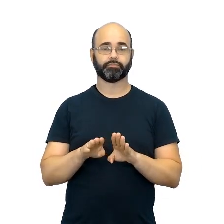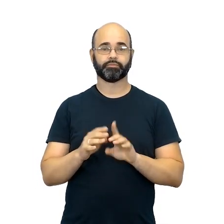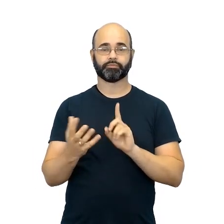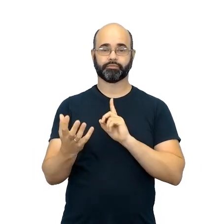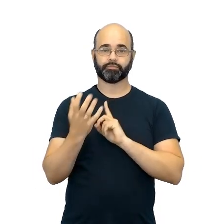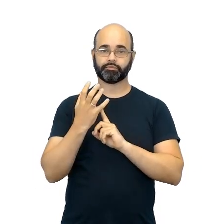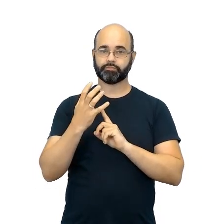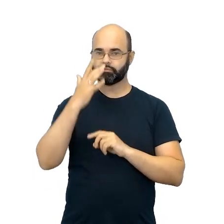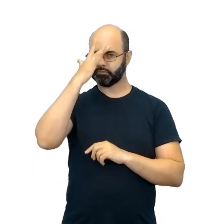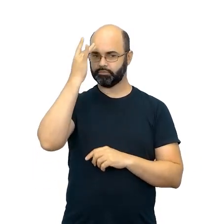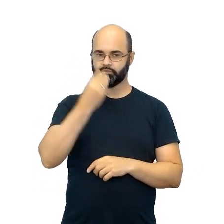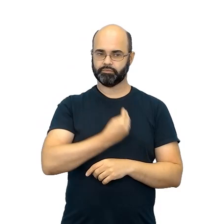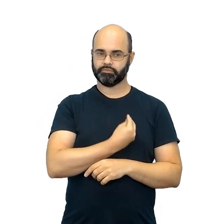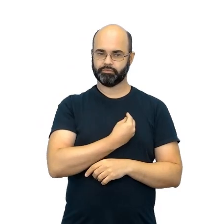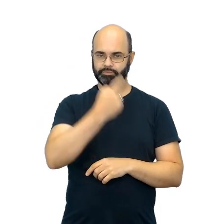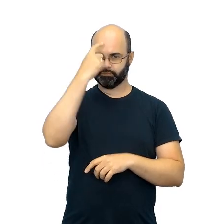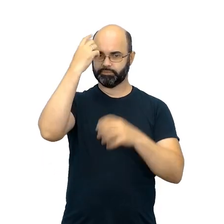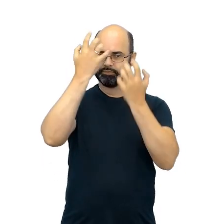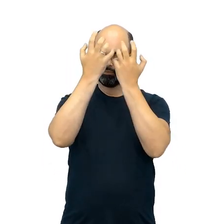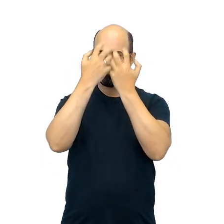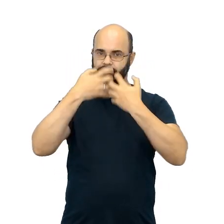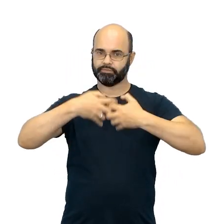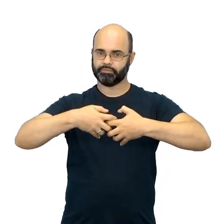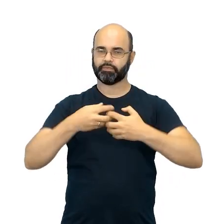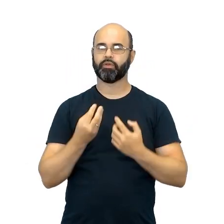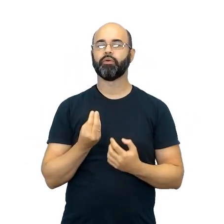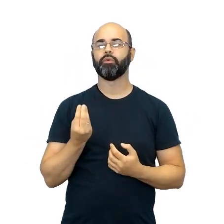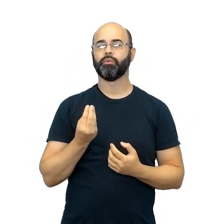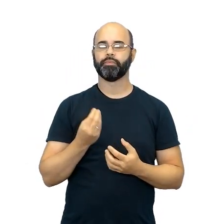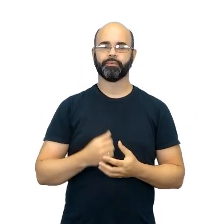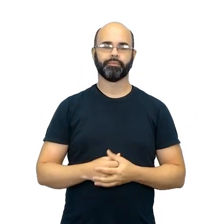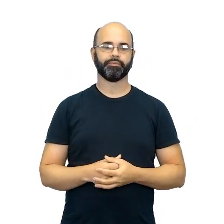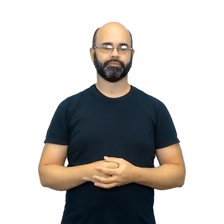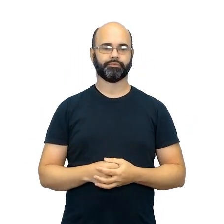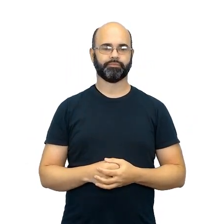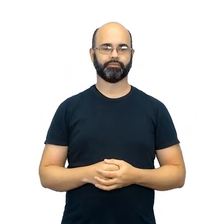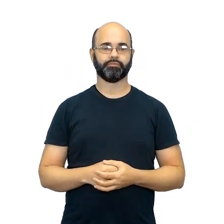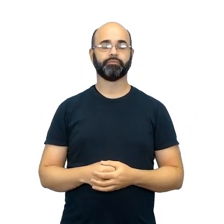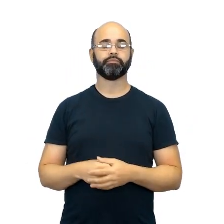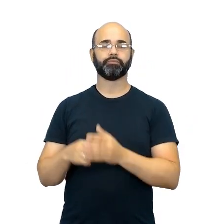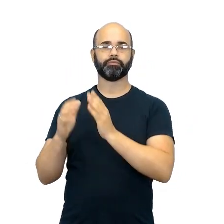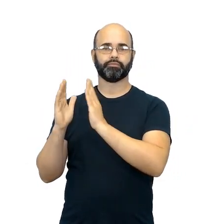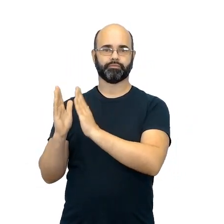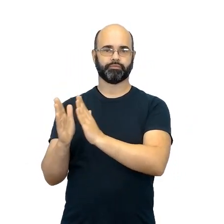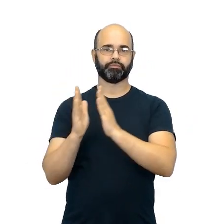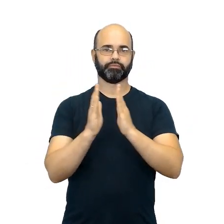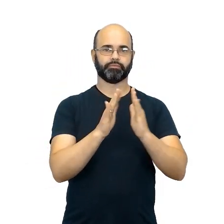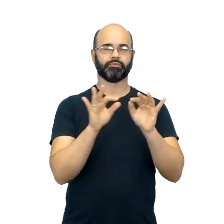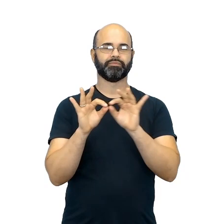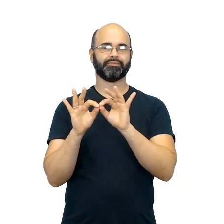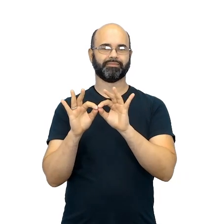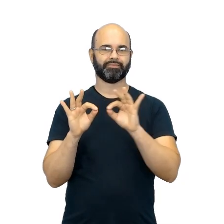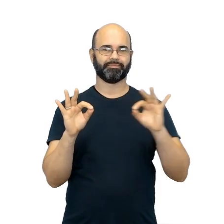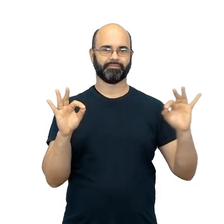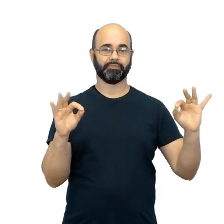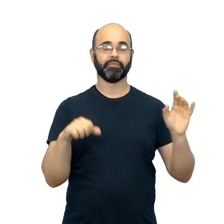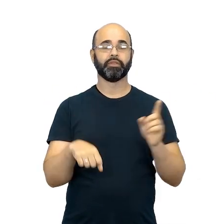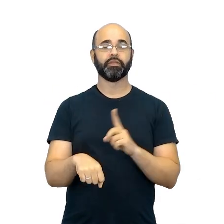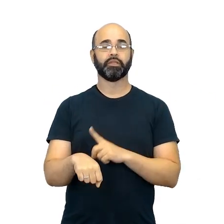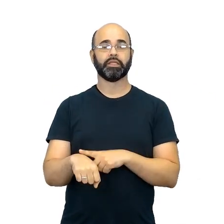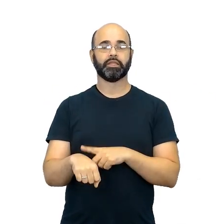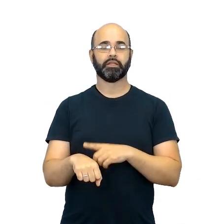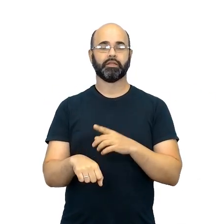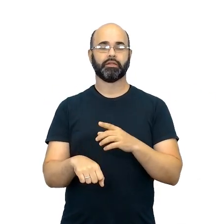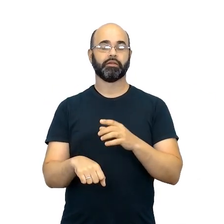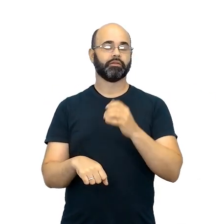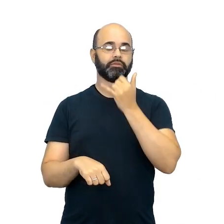inserida. Para ilustrar, então, indicamos esse percurso aqui, né, formativo, em relação aos temas principais a serem trabalhados